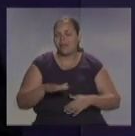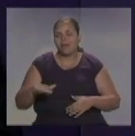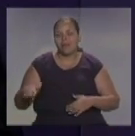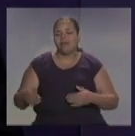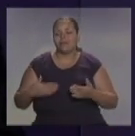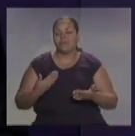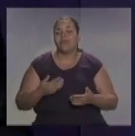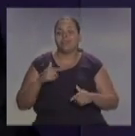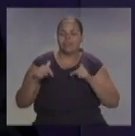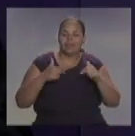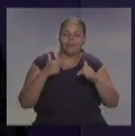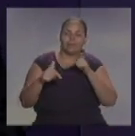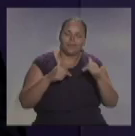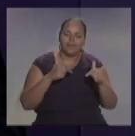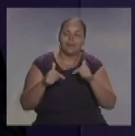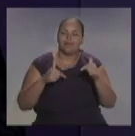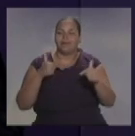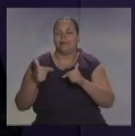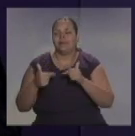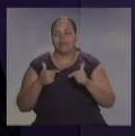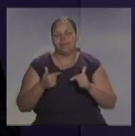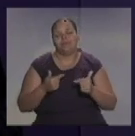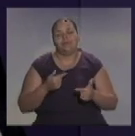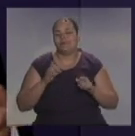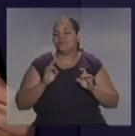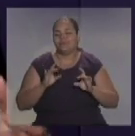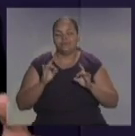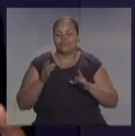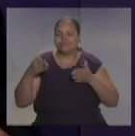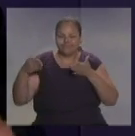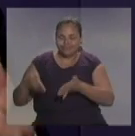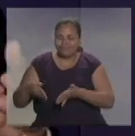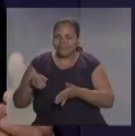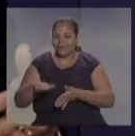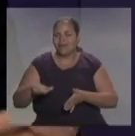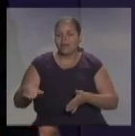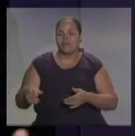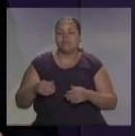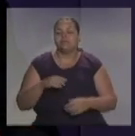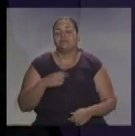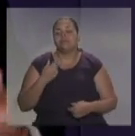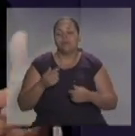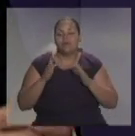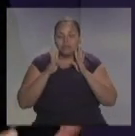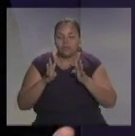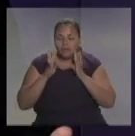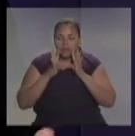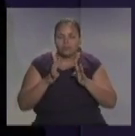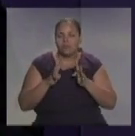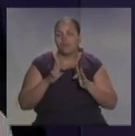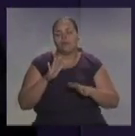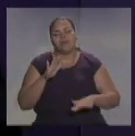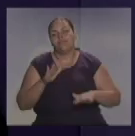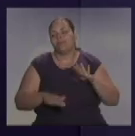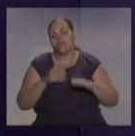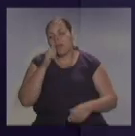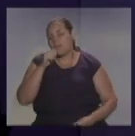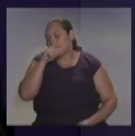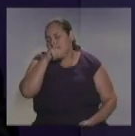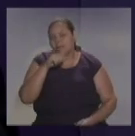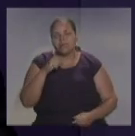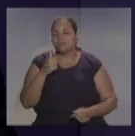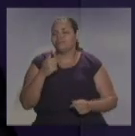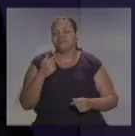crianças, porque demanda um trabalho, uma especificidade muito grande, um cuidado, um zelo, uma atenção, que nem sempre a mãe